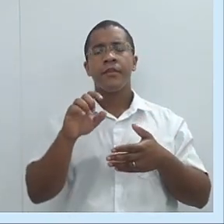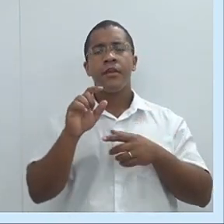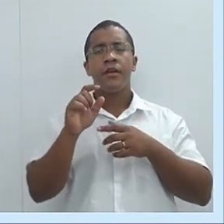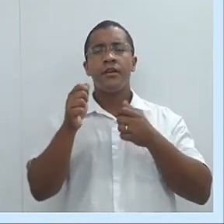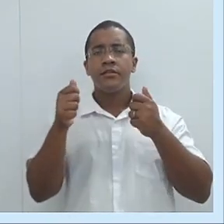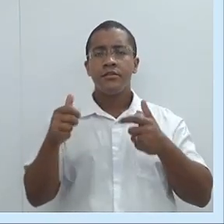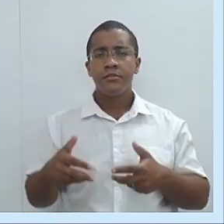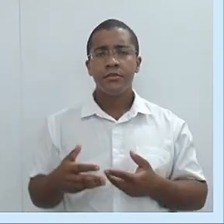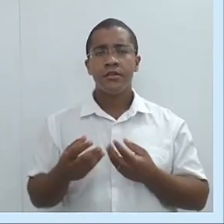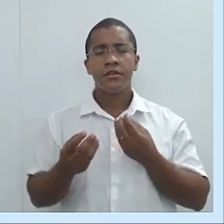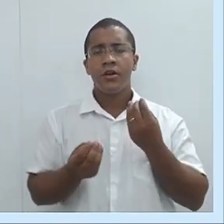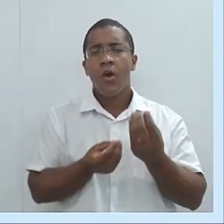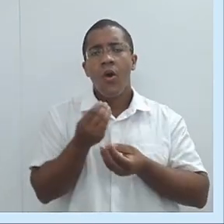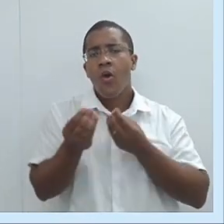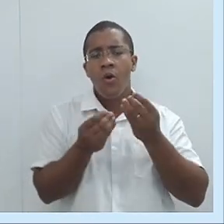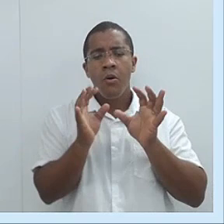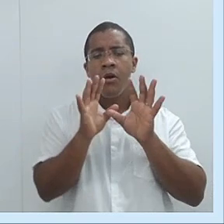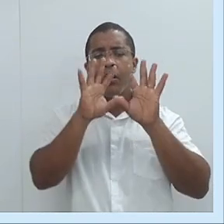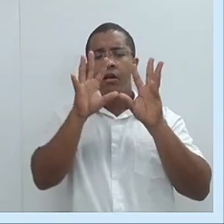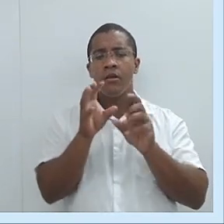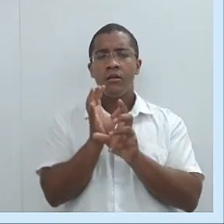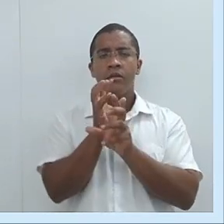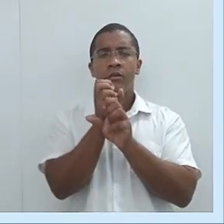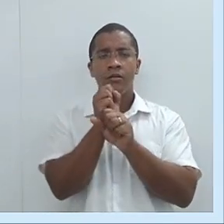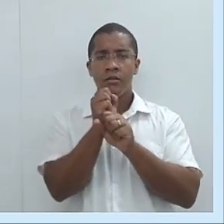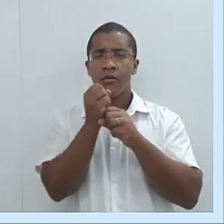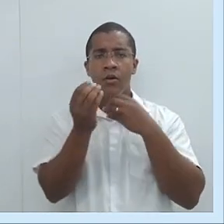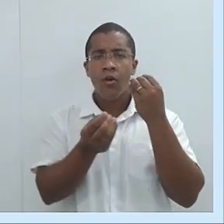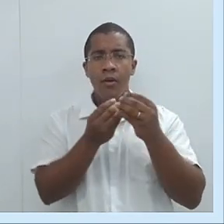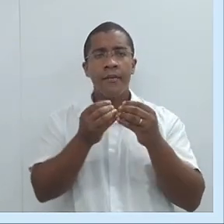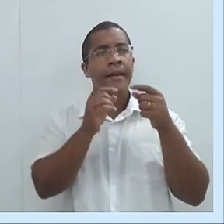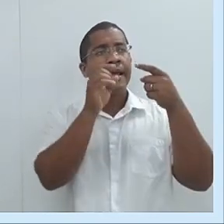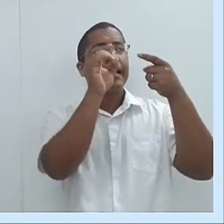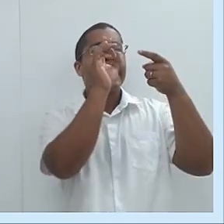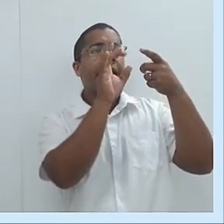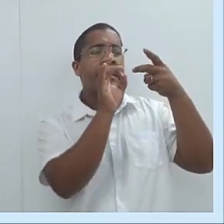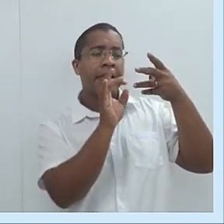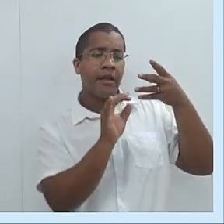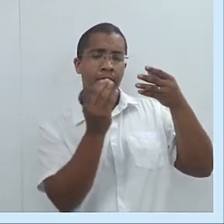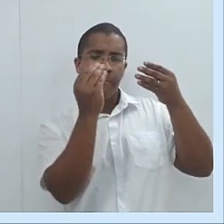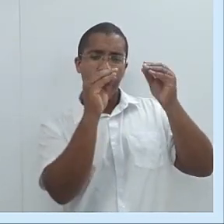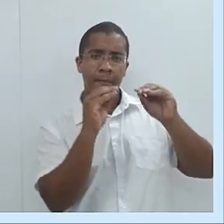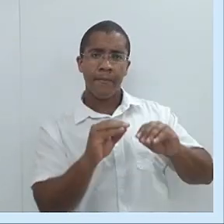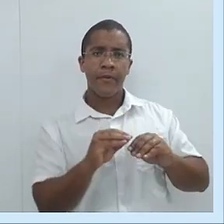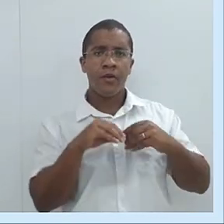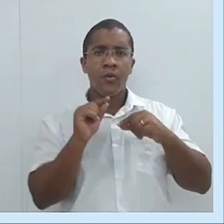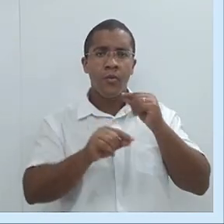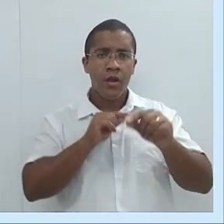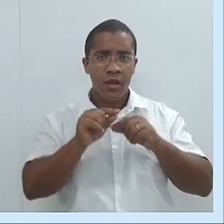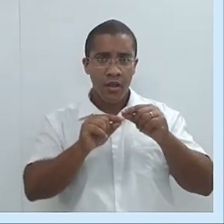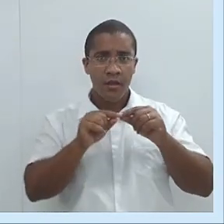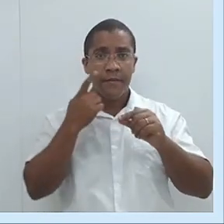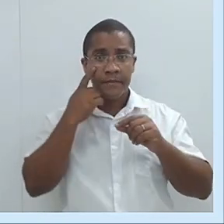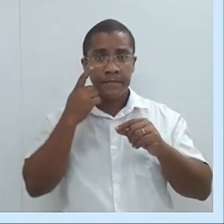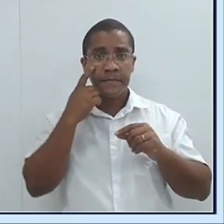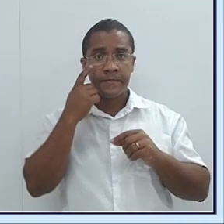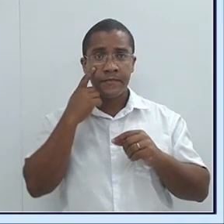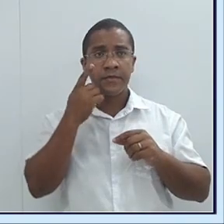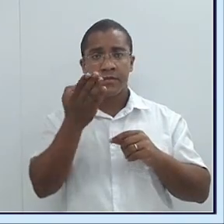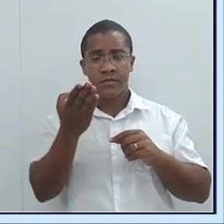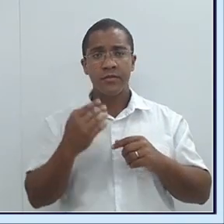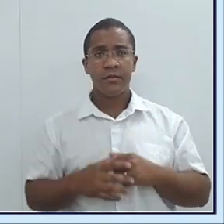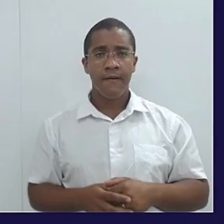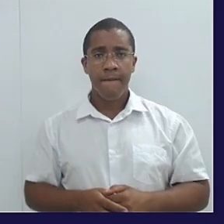poder explicar como a gente pode calcular e o que é cada dado que vem na nossa conta de energia,